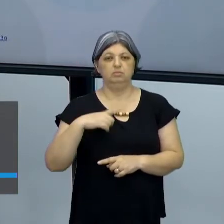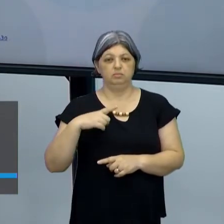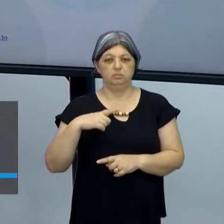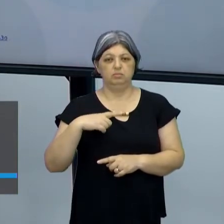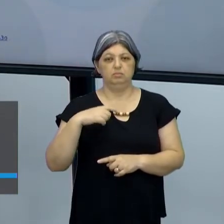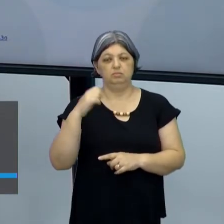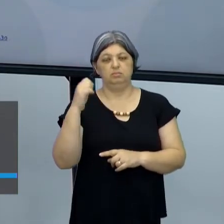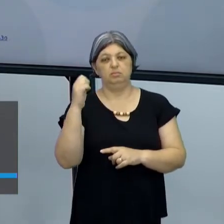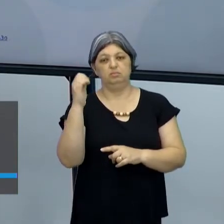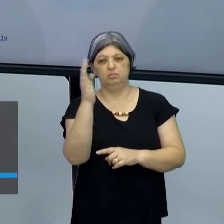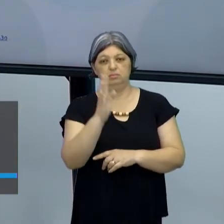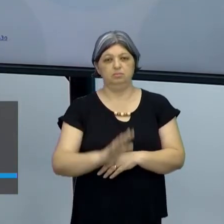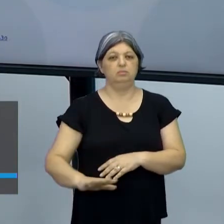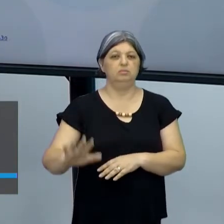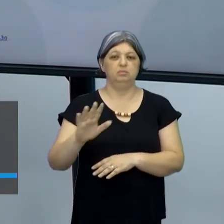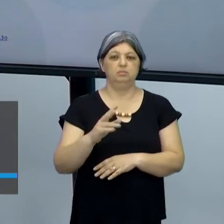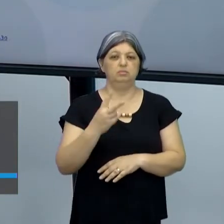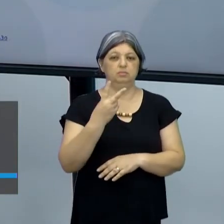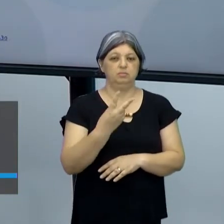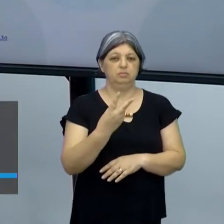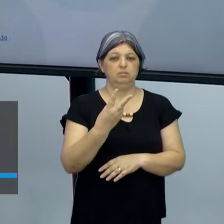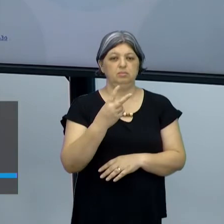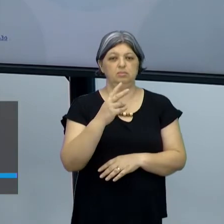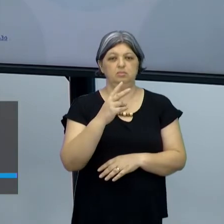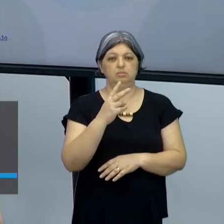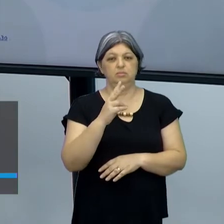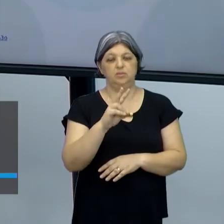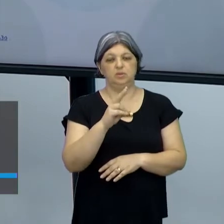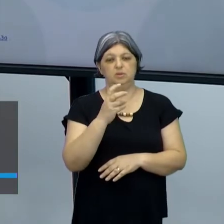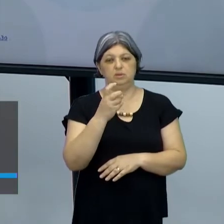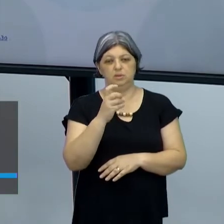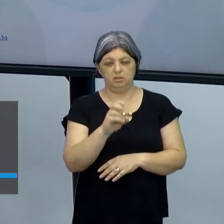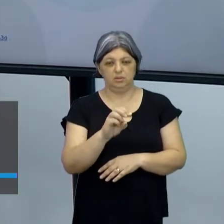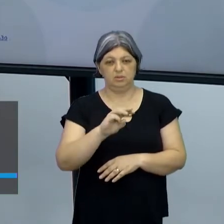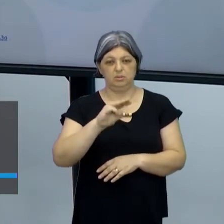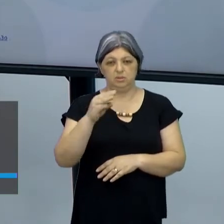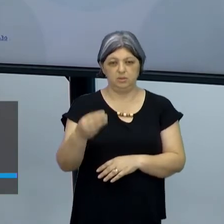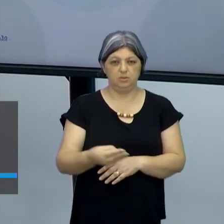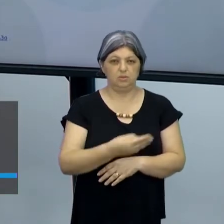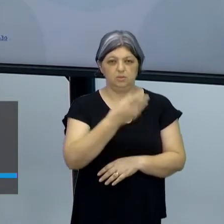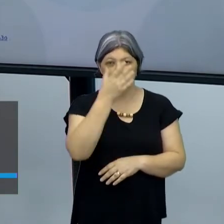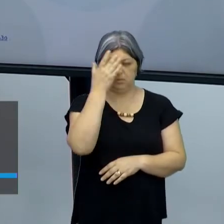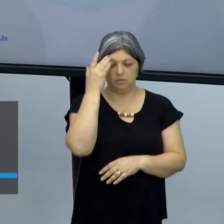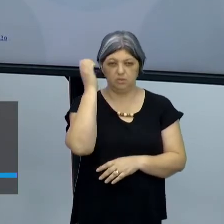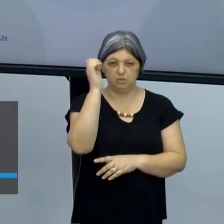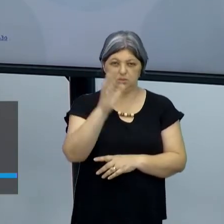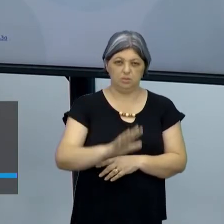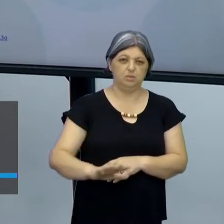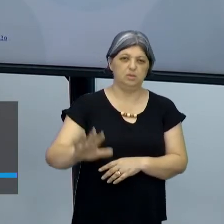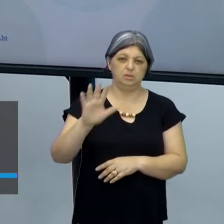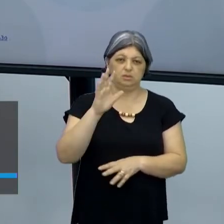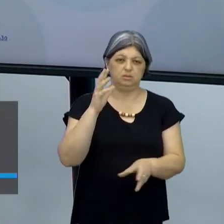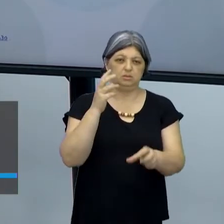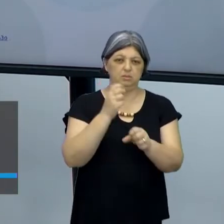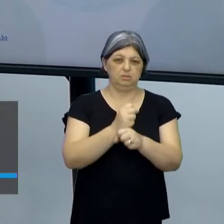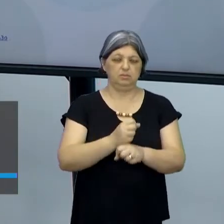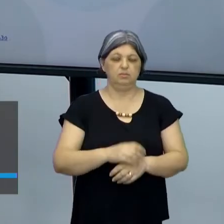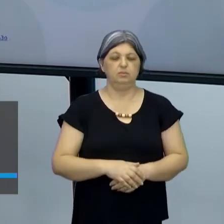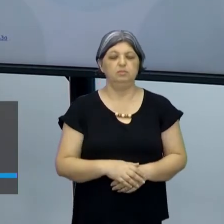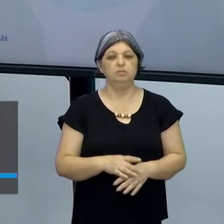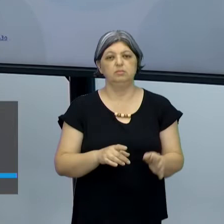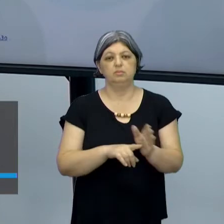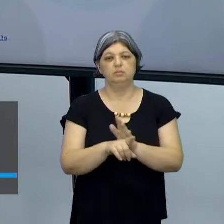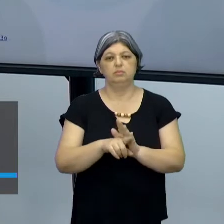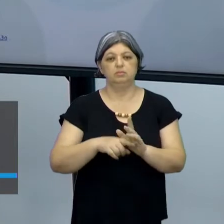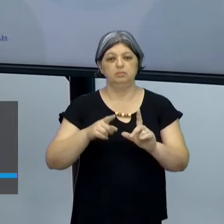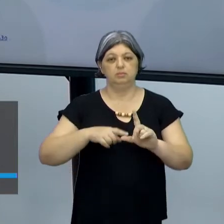de 215 milhões de habitantes, né, no Brasil. E aí, já que a gente está falando de dados populacionais, eu